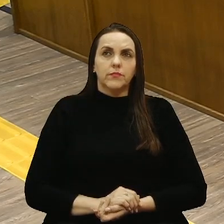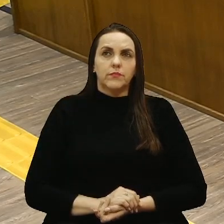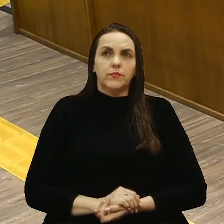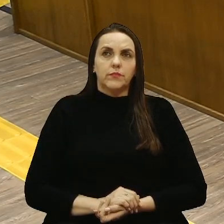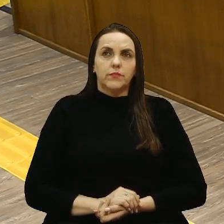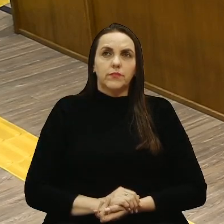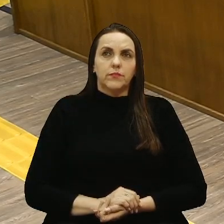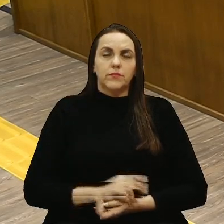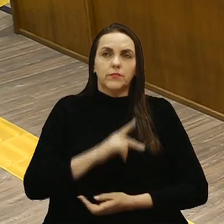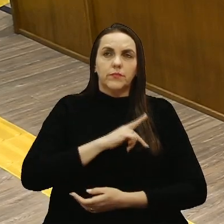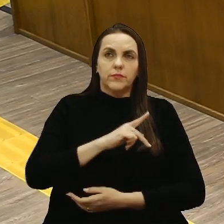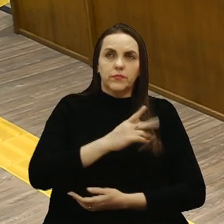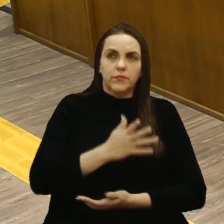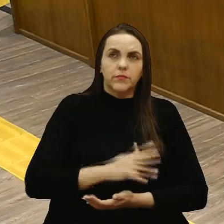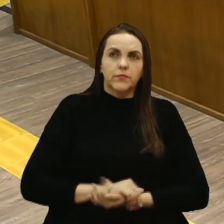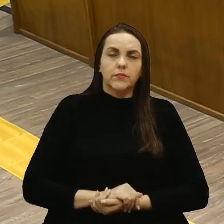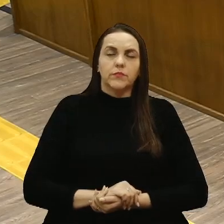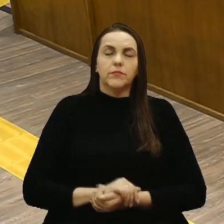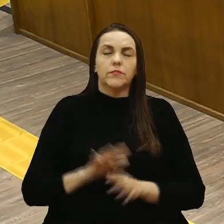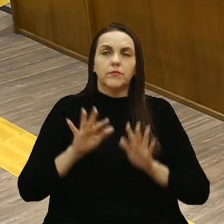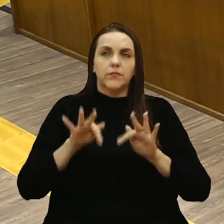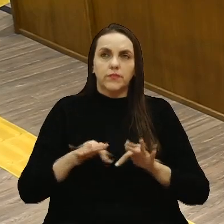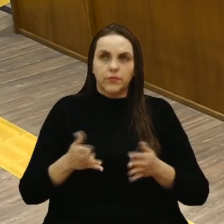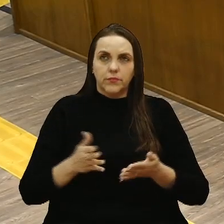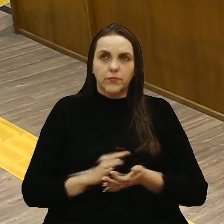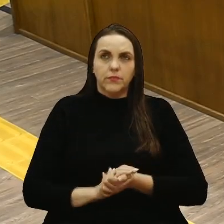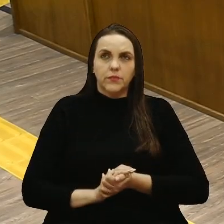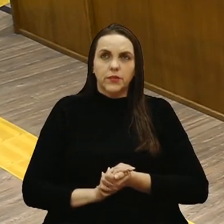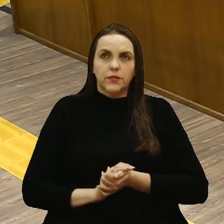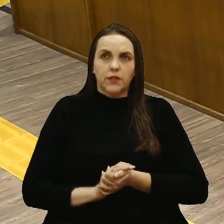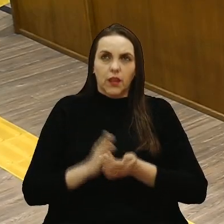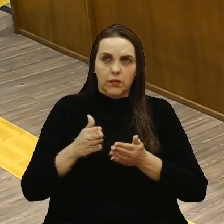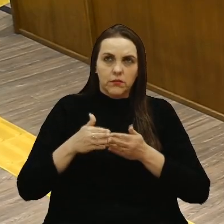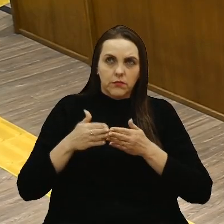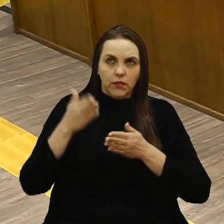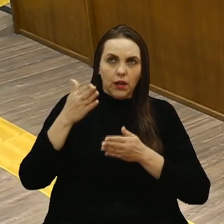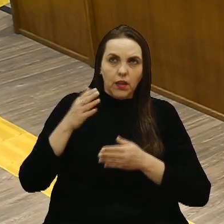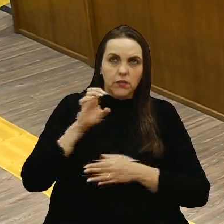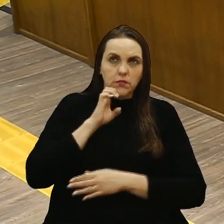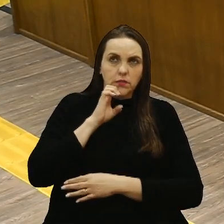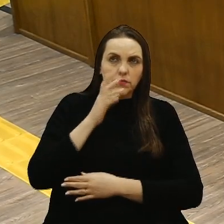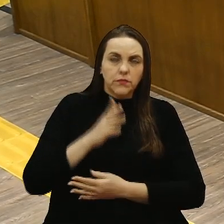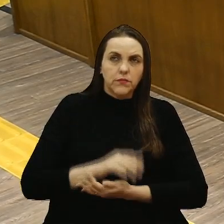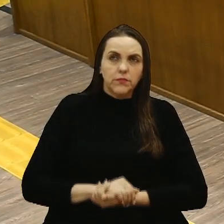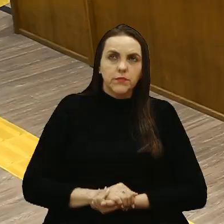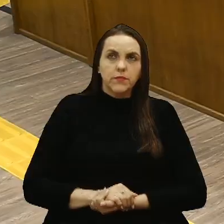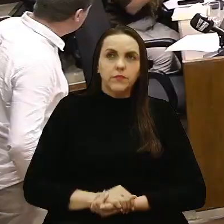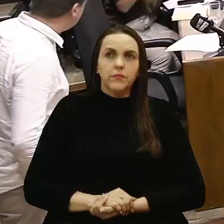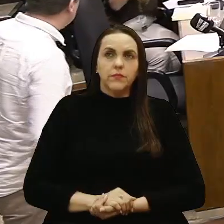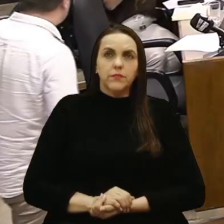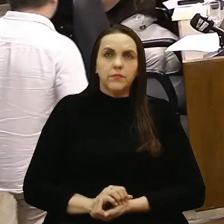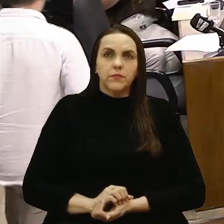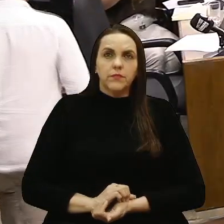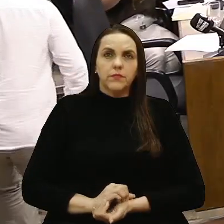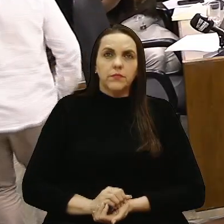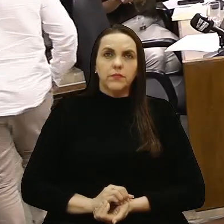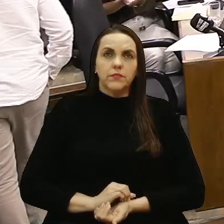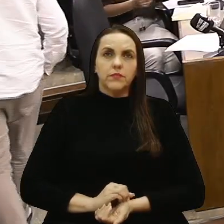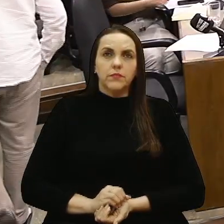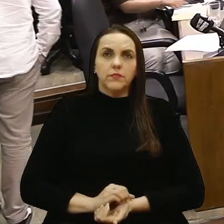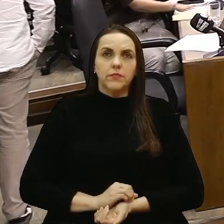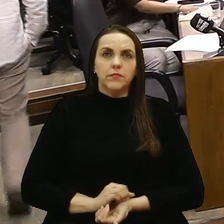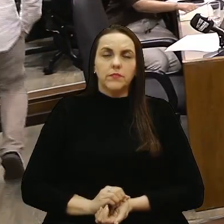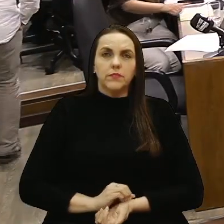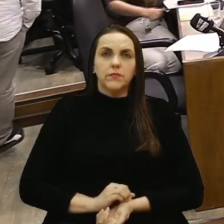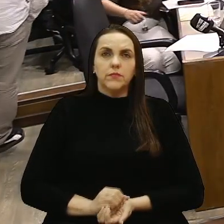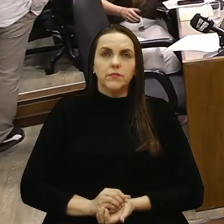Senhor presidente, só para finalizar, a senhora quer uma parte, vereadora Estela? Sua parte. É verdade, eu podia ter